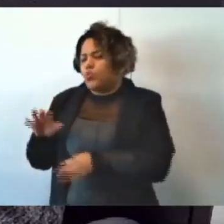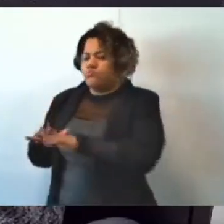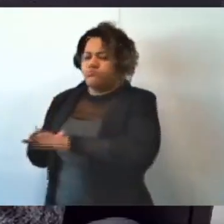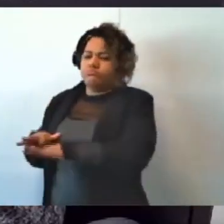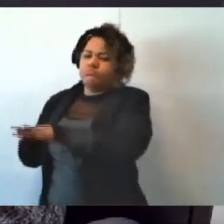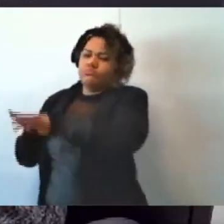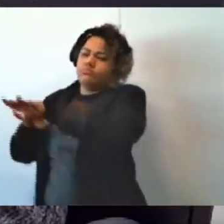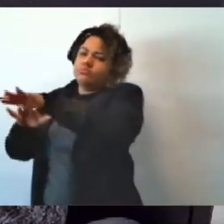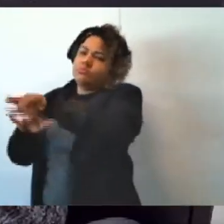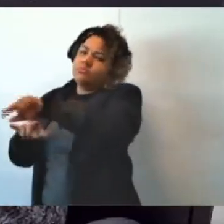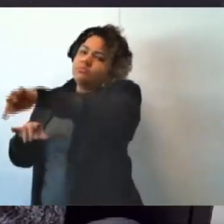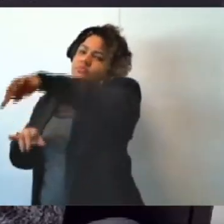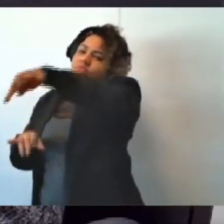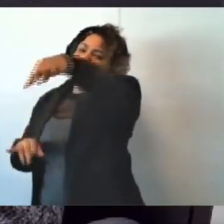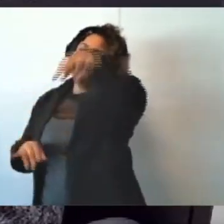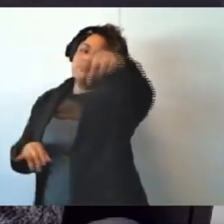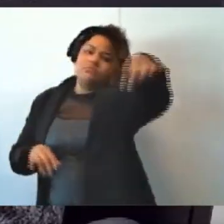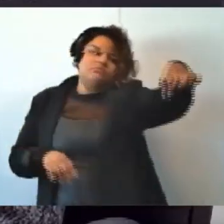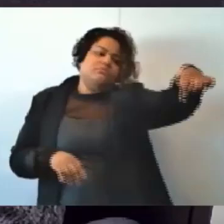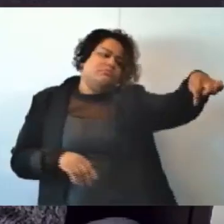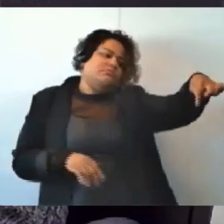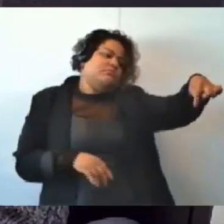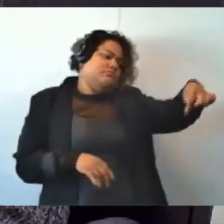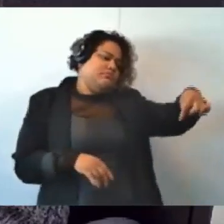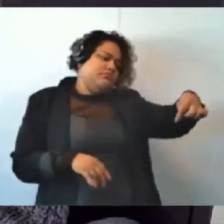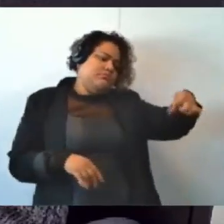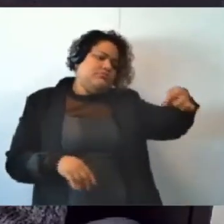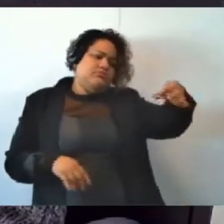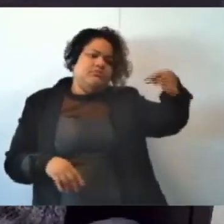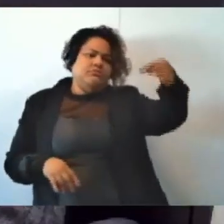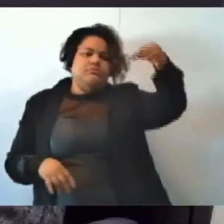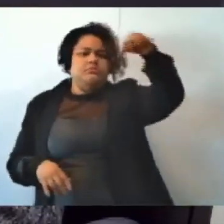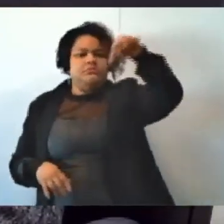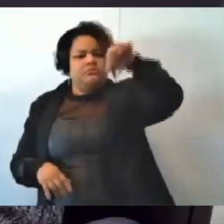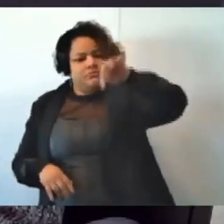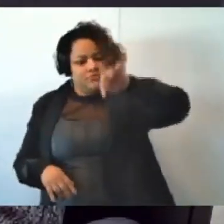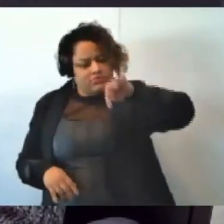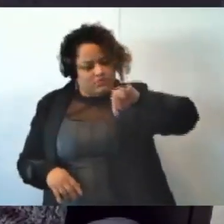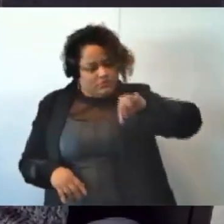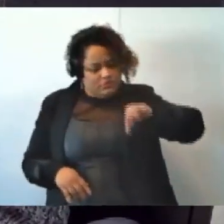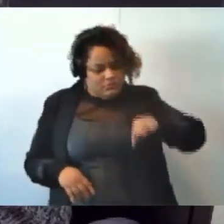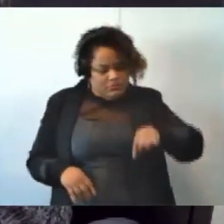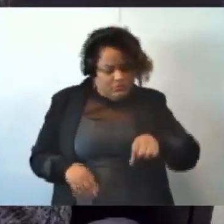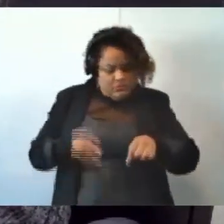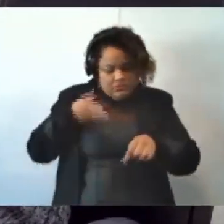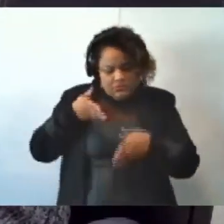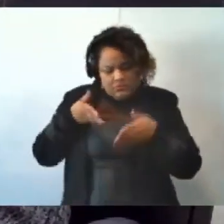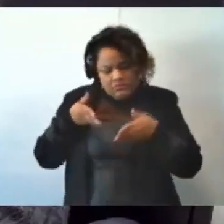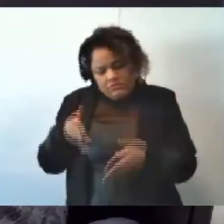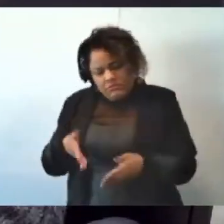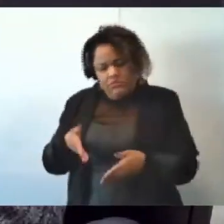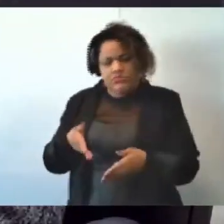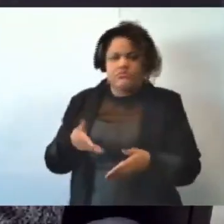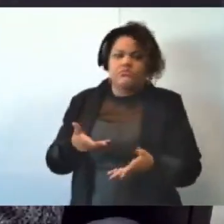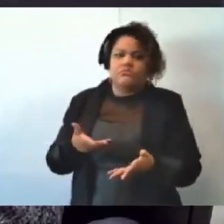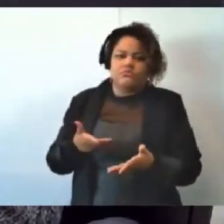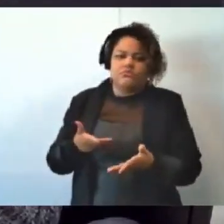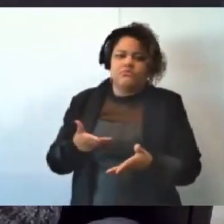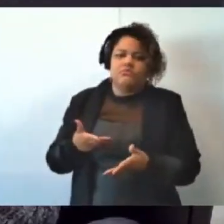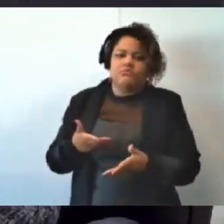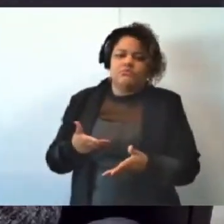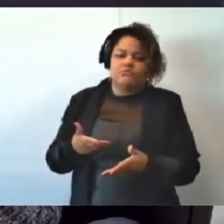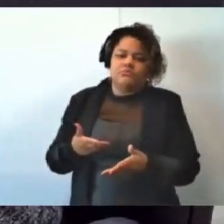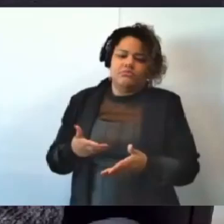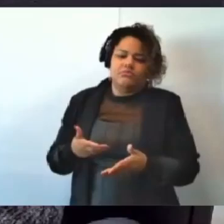no quarteirão, subir na rua Silva Ortiz, para poder acessar a Chateaubriand, para depois descer